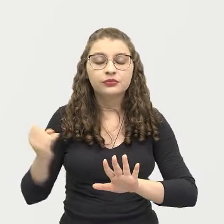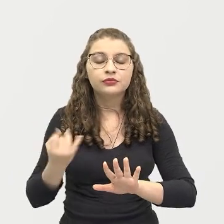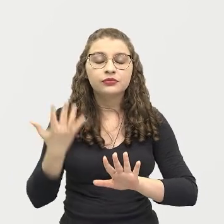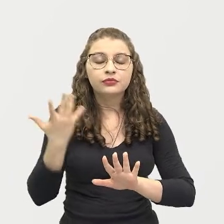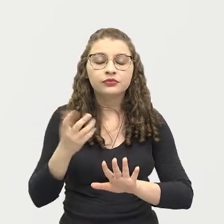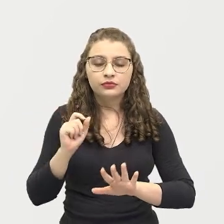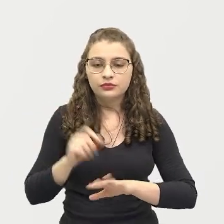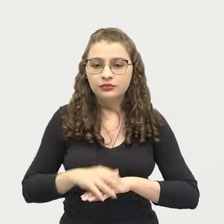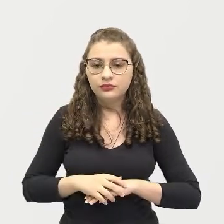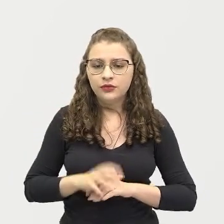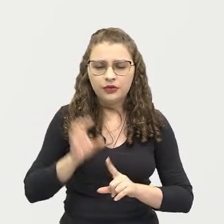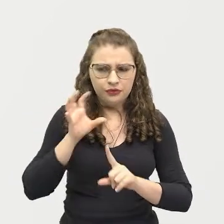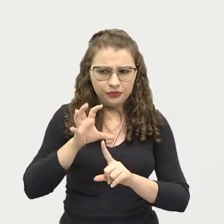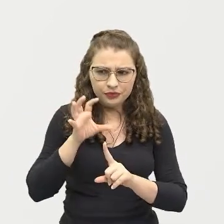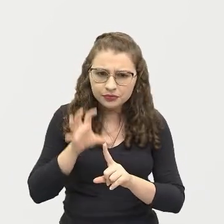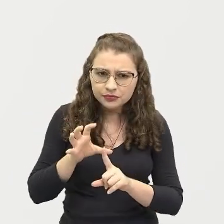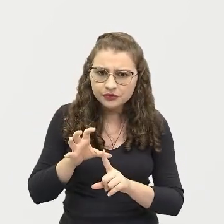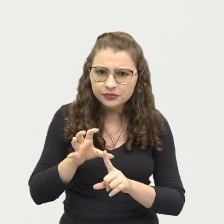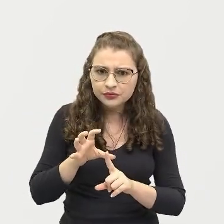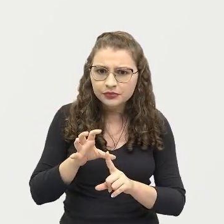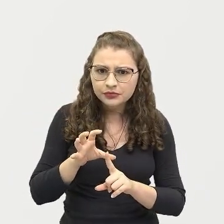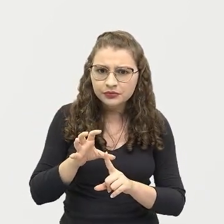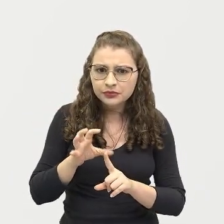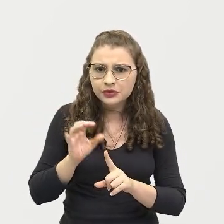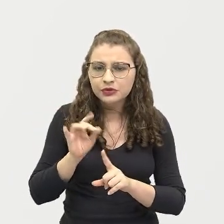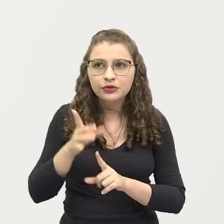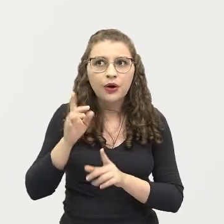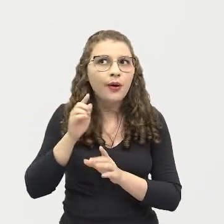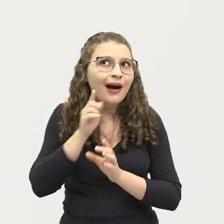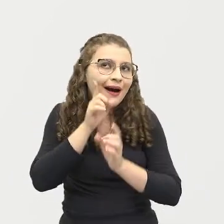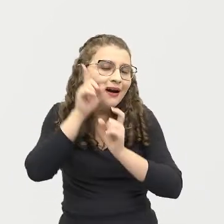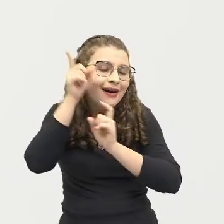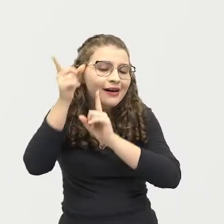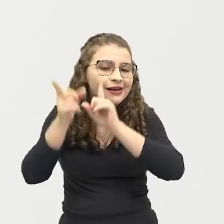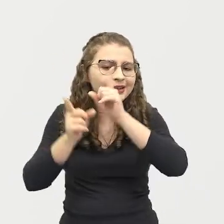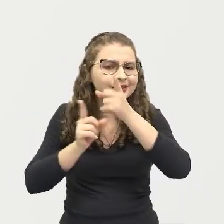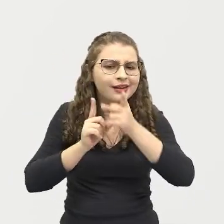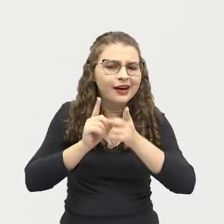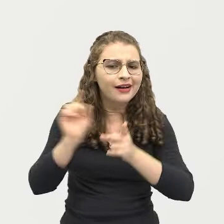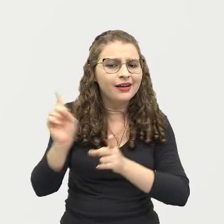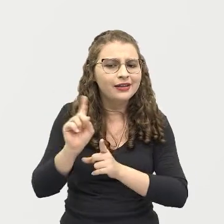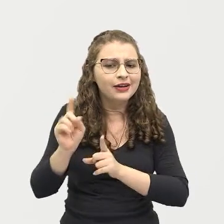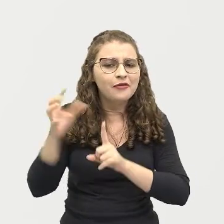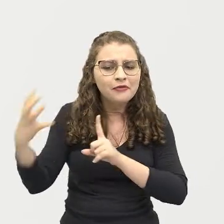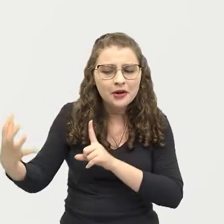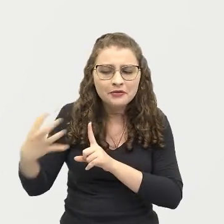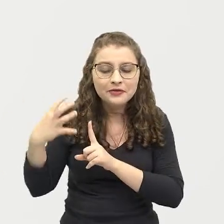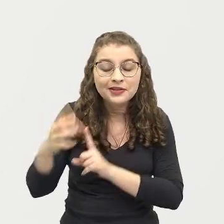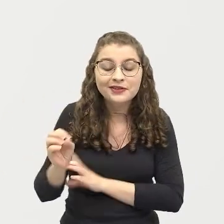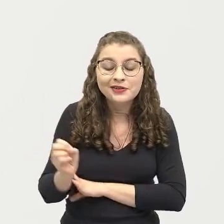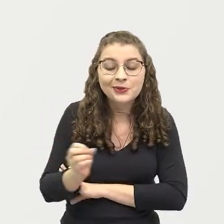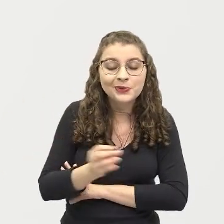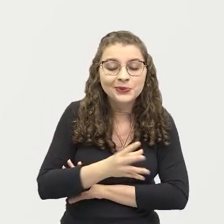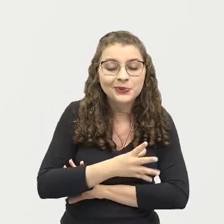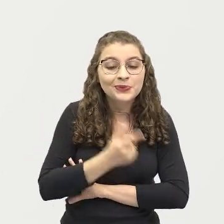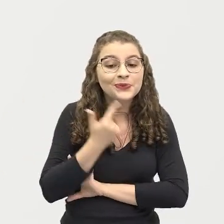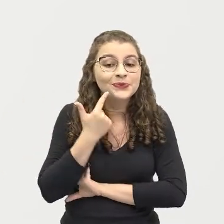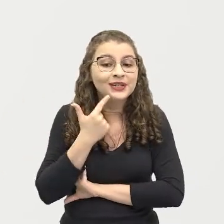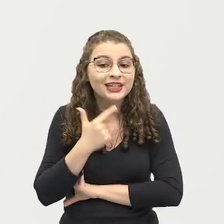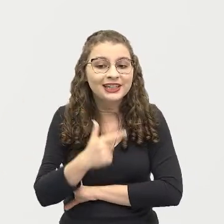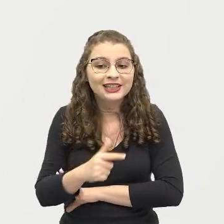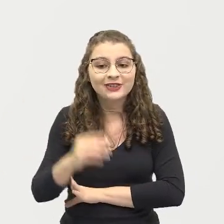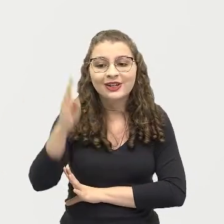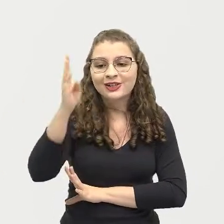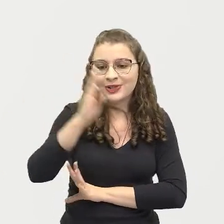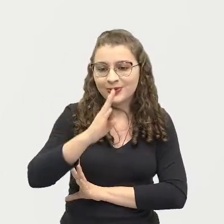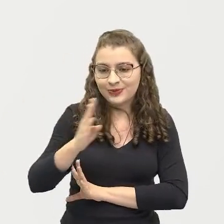ser influenciada, ela não vai pegar, ela vai pegar sua ideia, mas ela vai influenciar algo novo, né? A linguagem